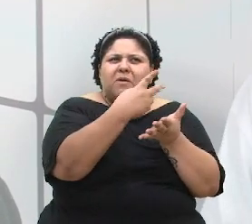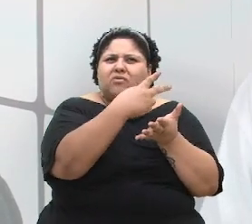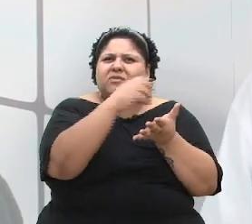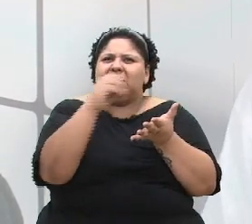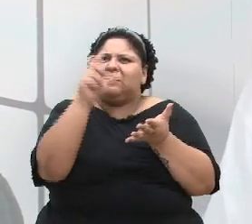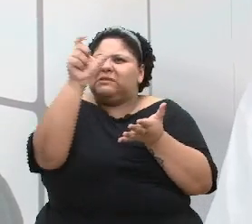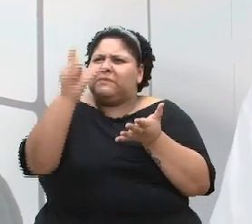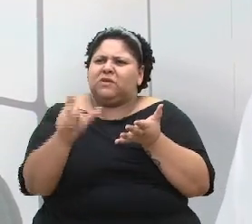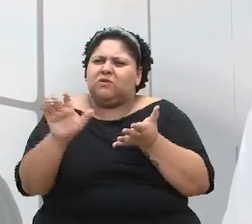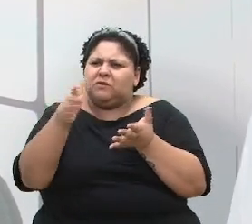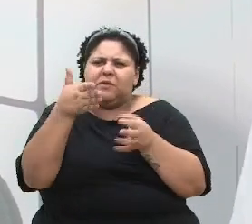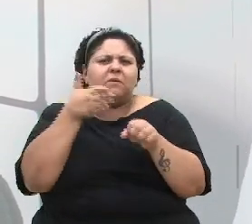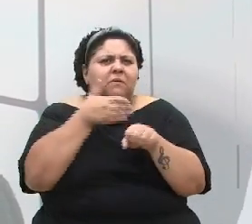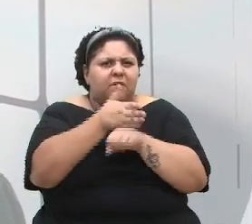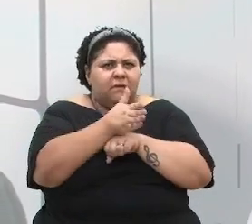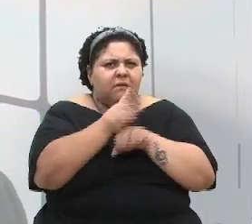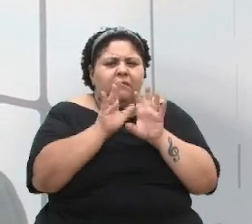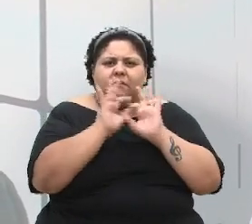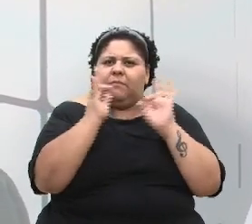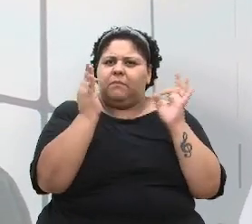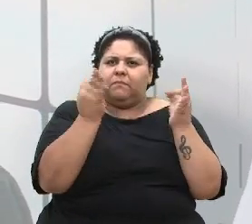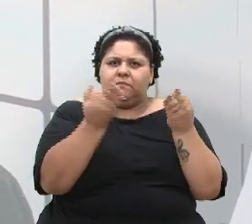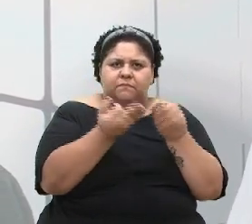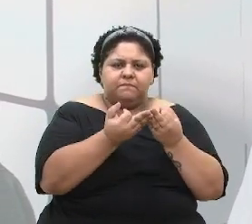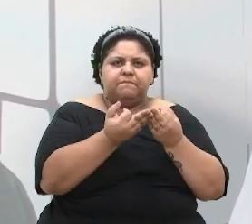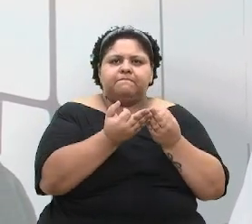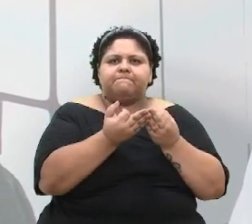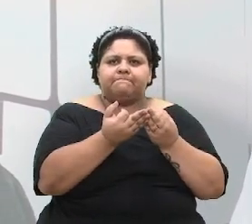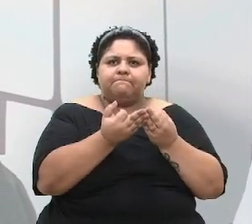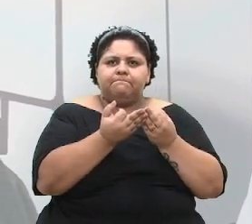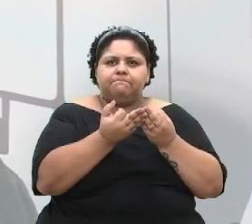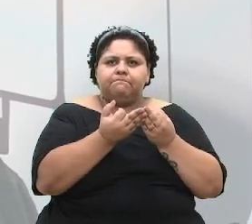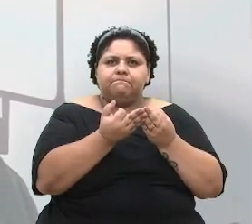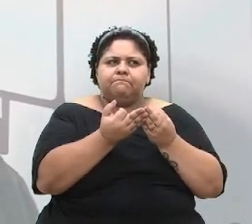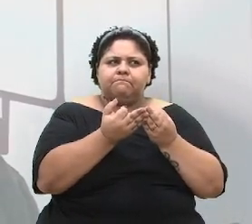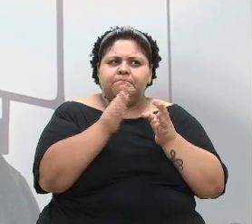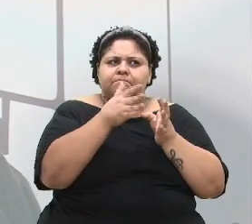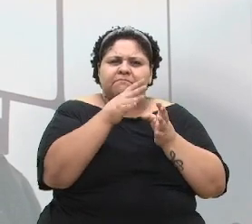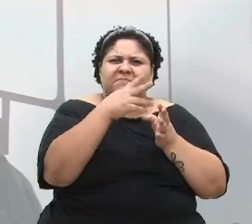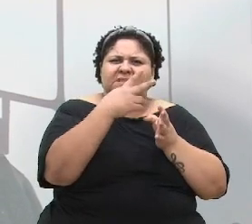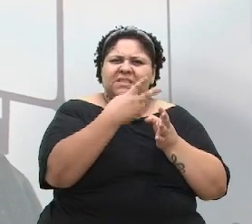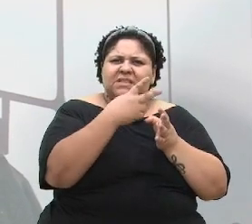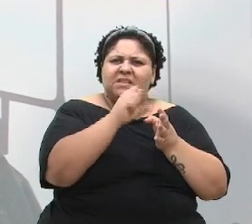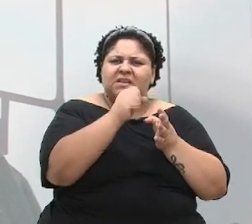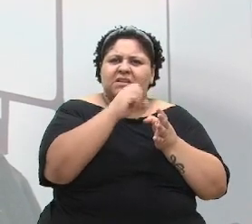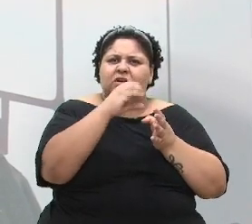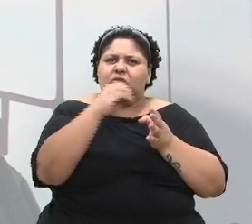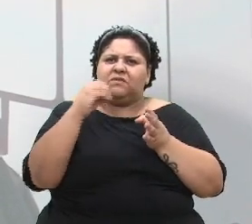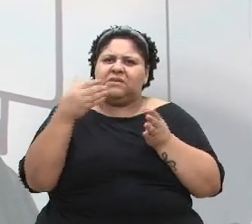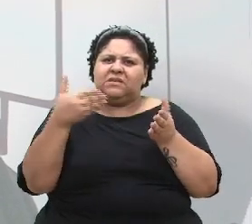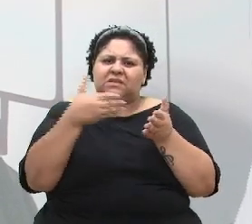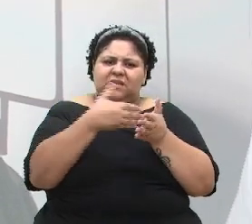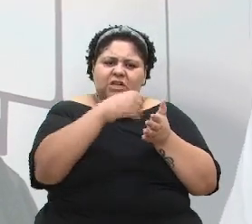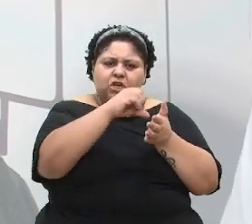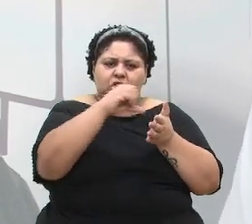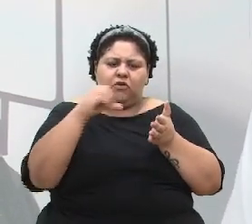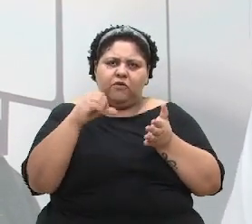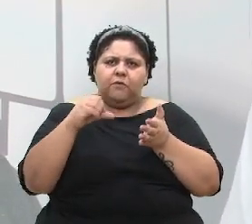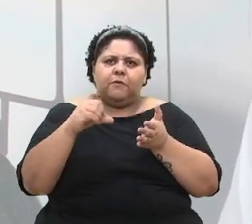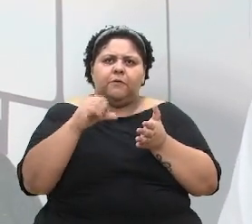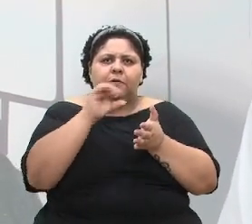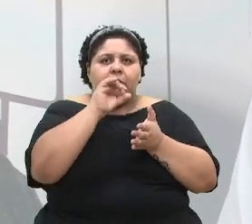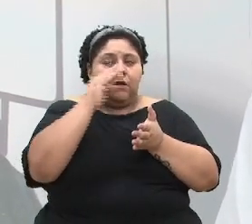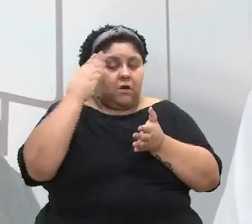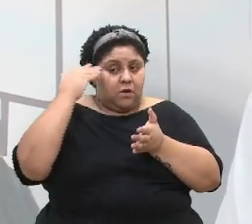que participam, familiares, e a base de 800 a 900 inscritos cada etapa. É um